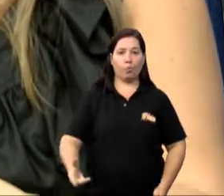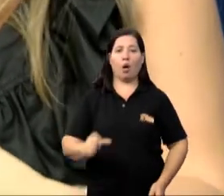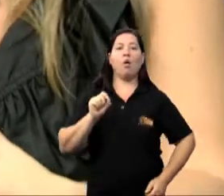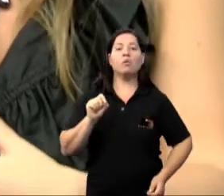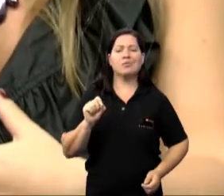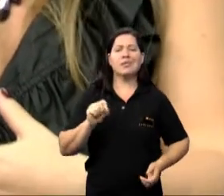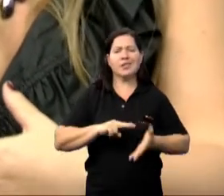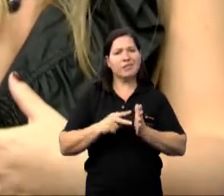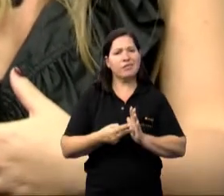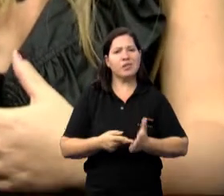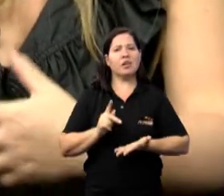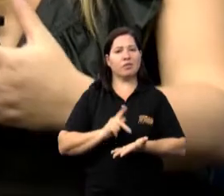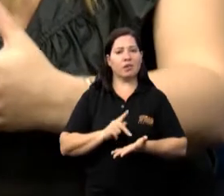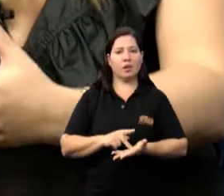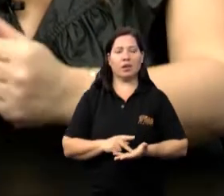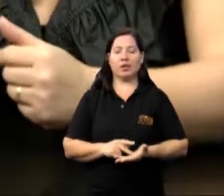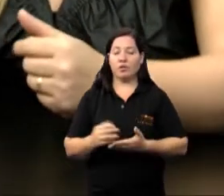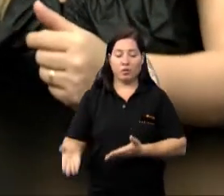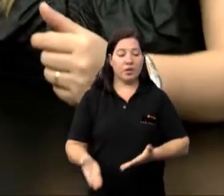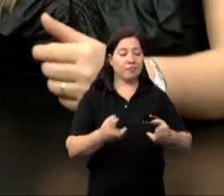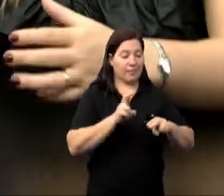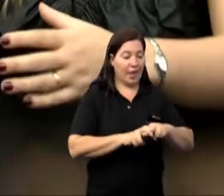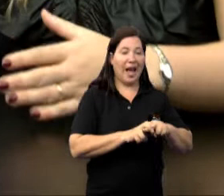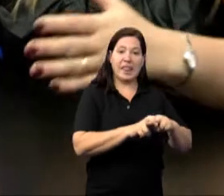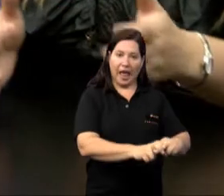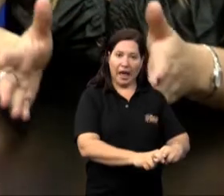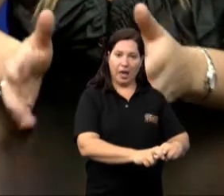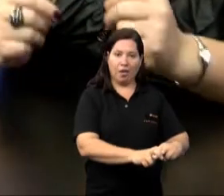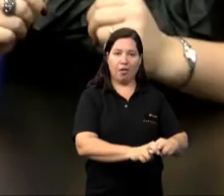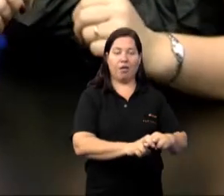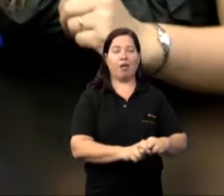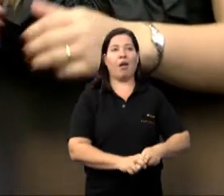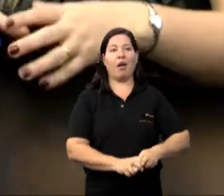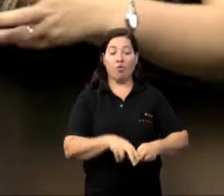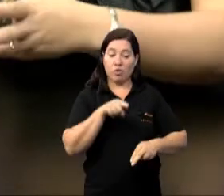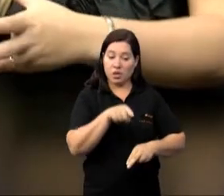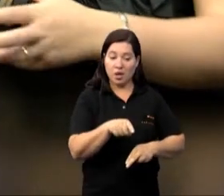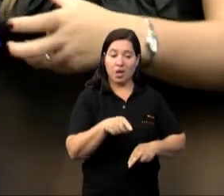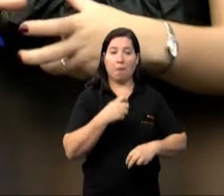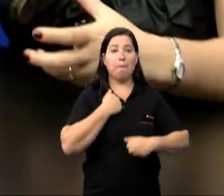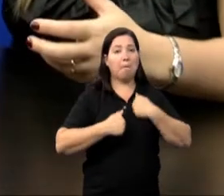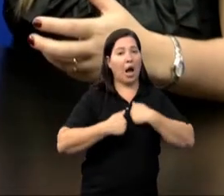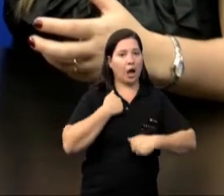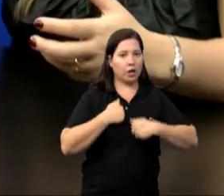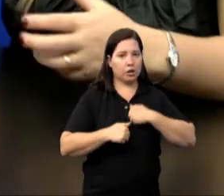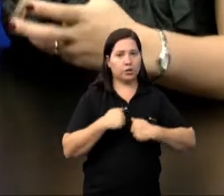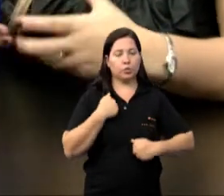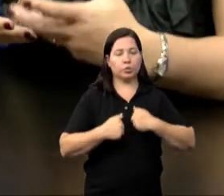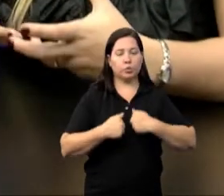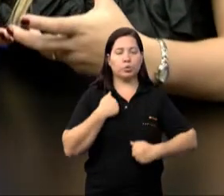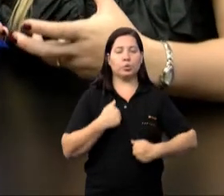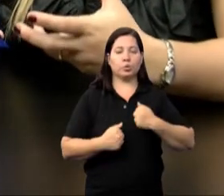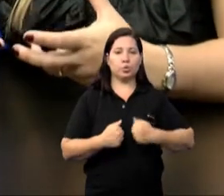É aquilo que é, né? Você vai sentar na cadeira, né? Você vai tomar o seu banho, né? São coisas em que nós temos